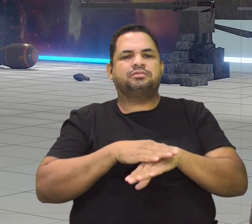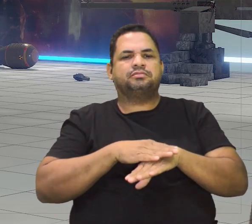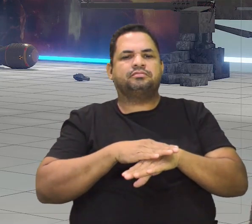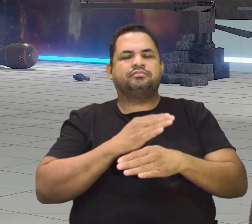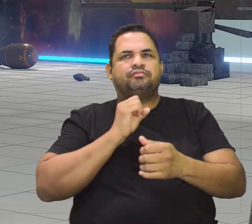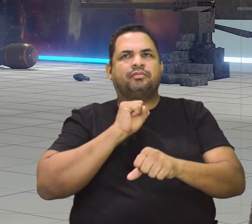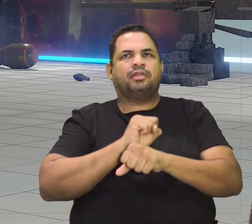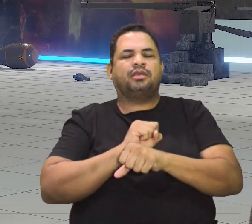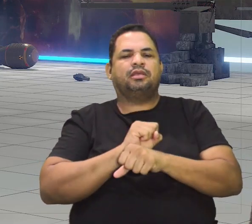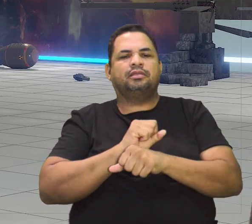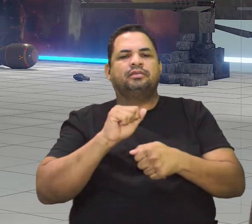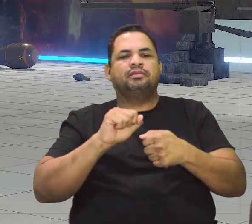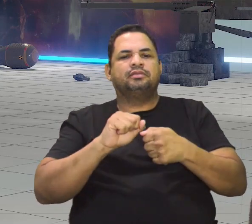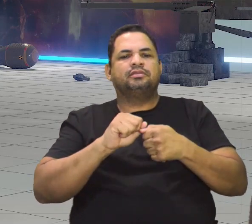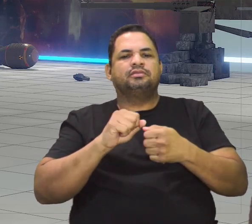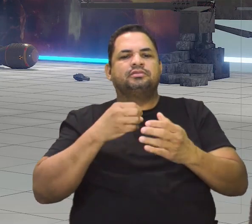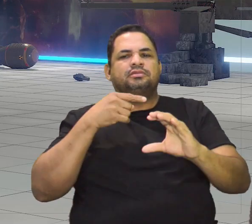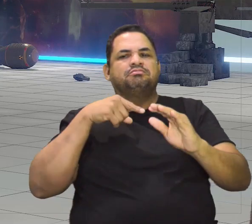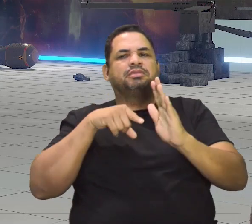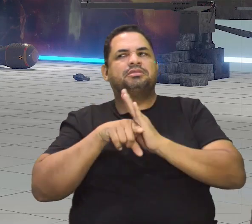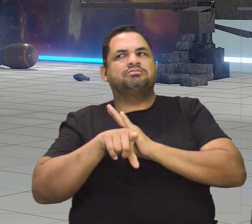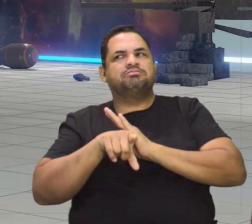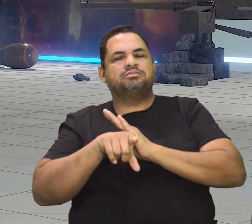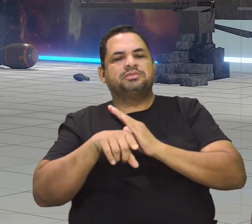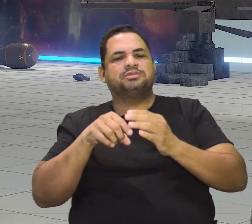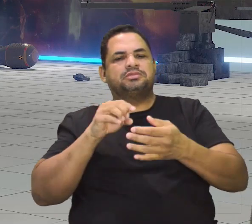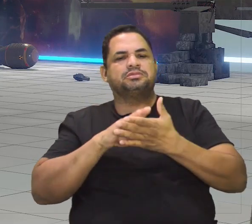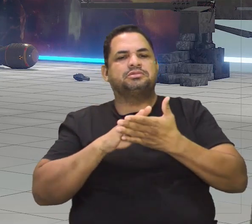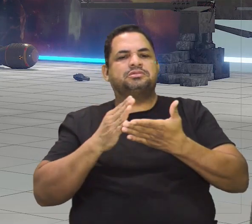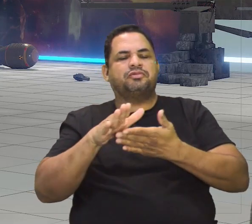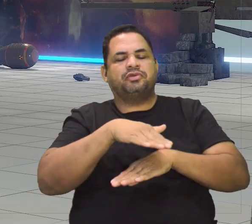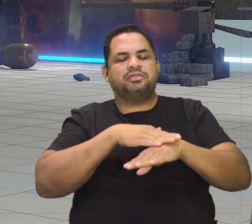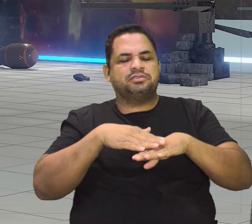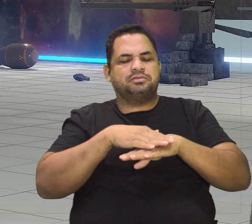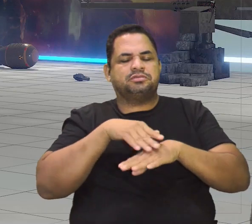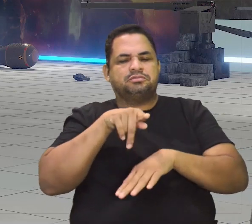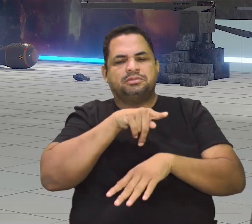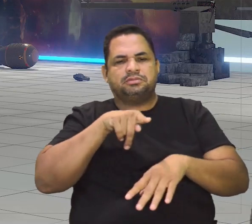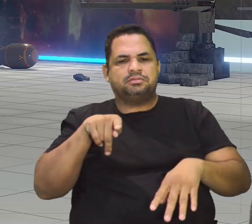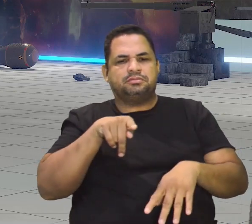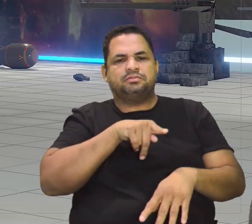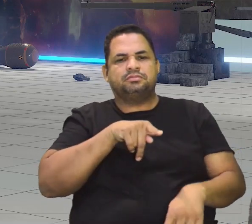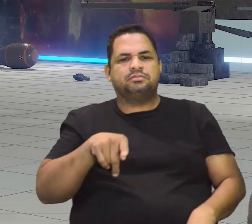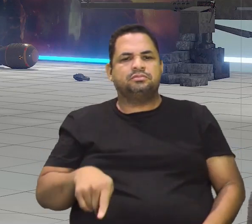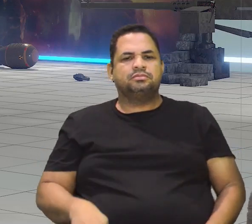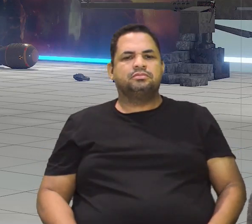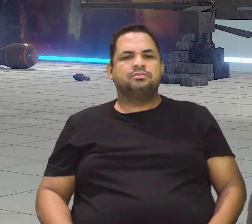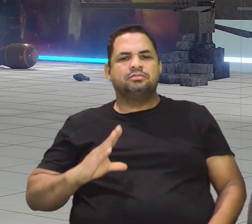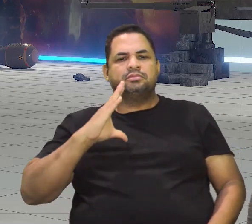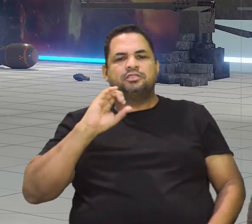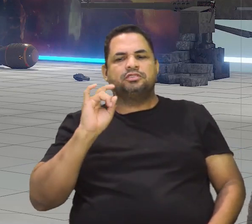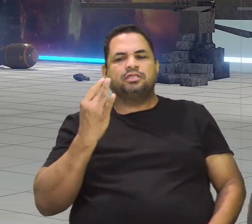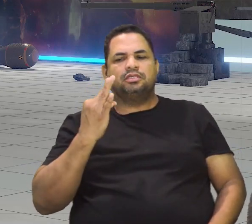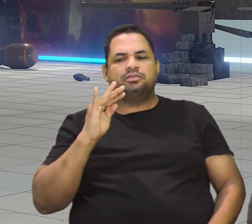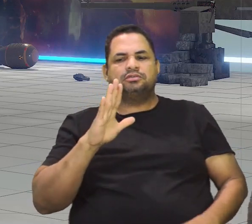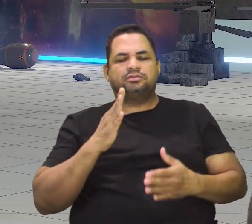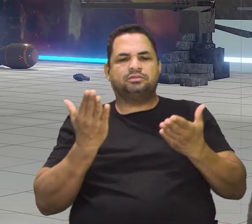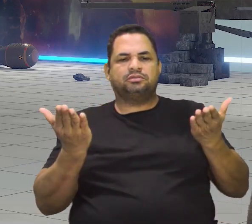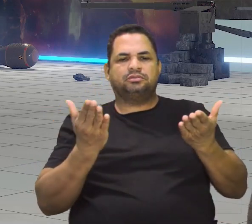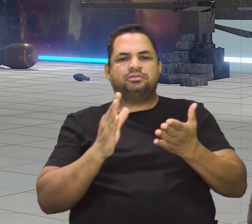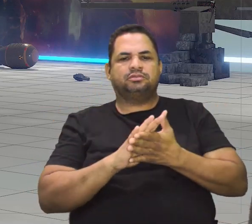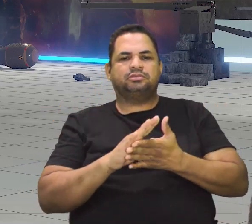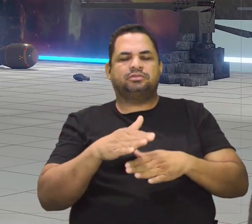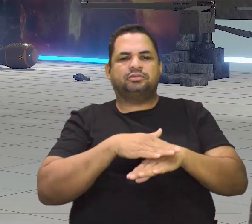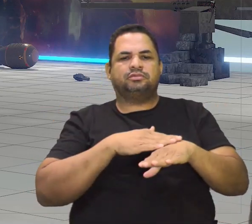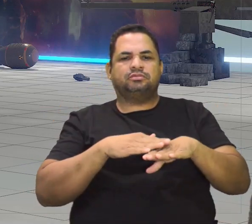fico ali no chat ali conversando com alguns professores. E eu estava conversando com eles justamente sobre